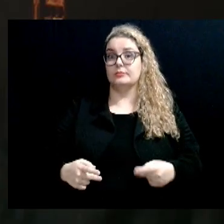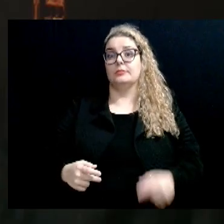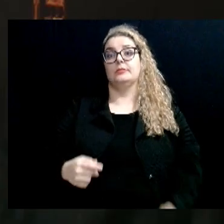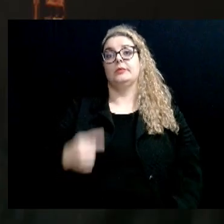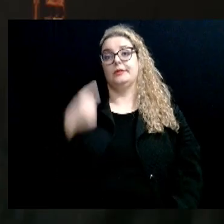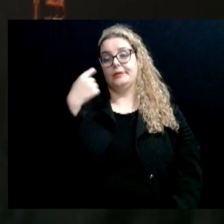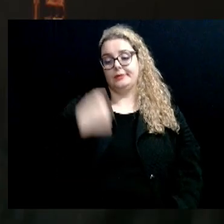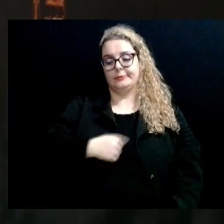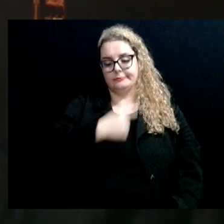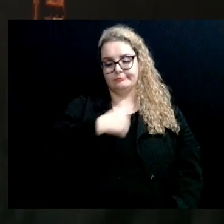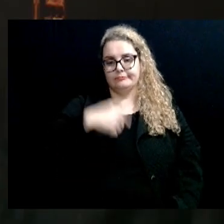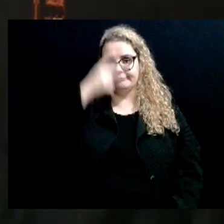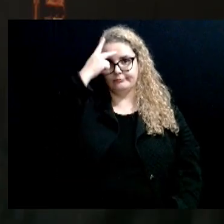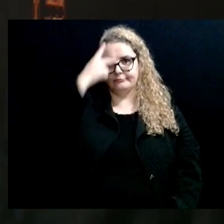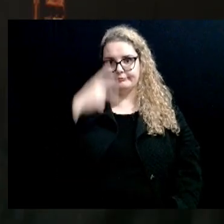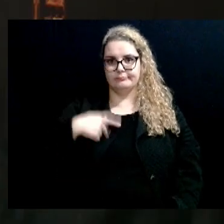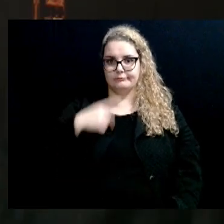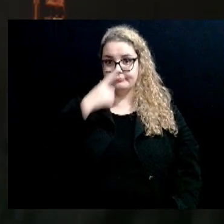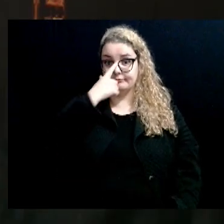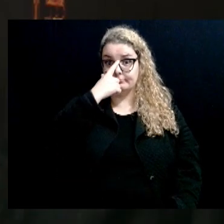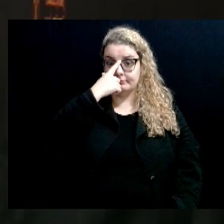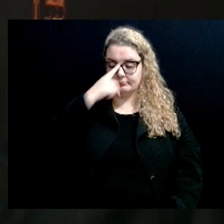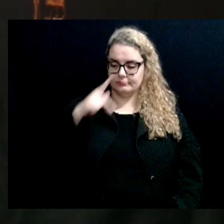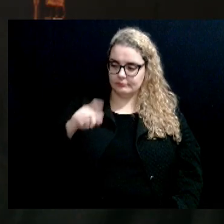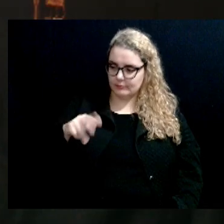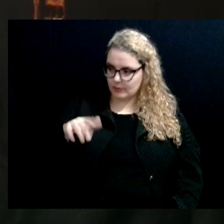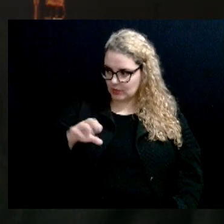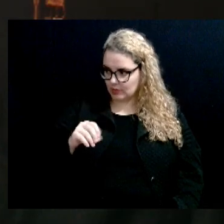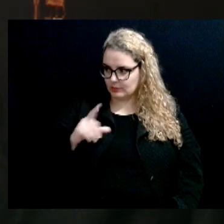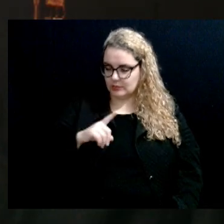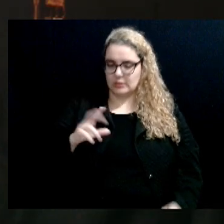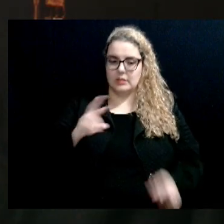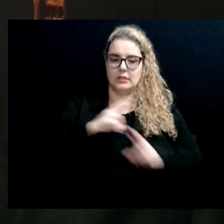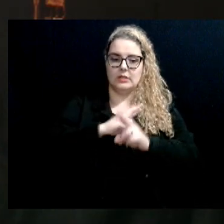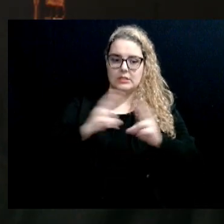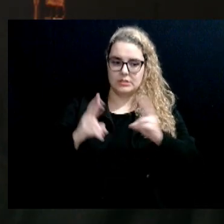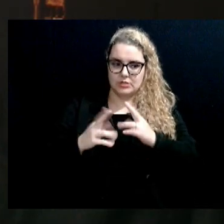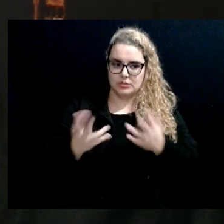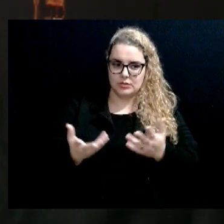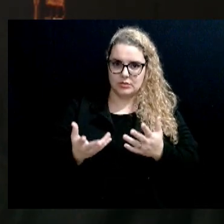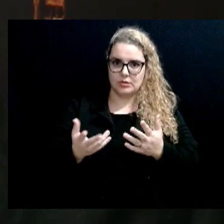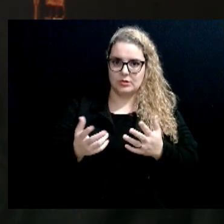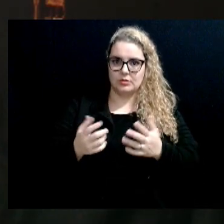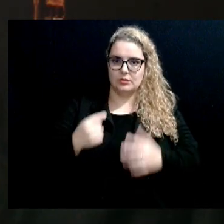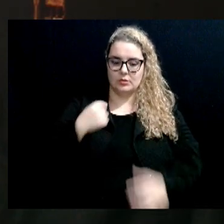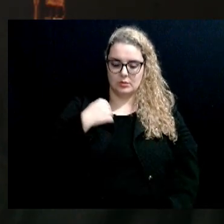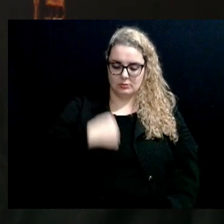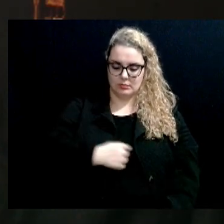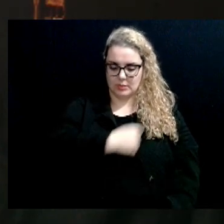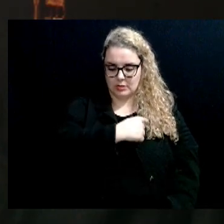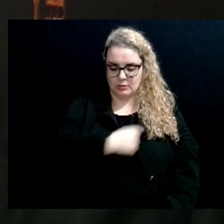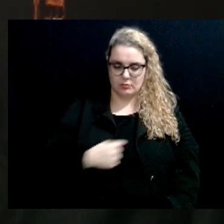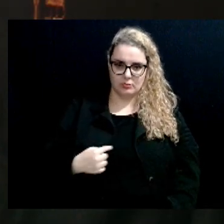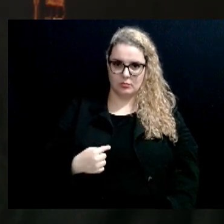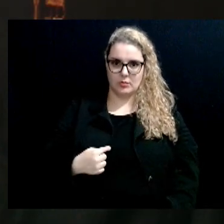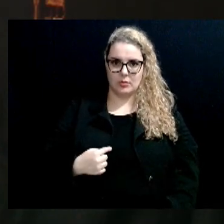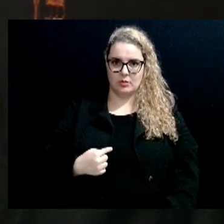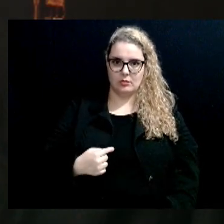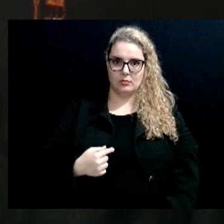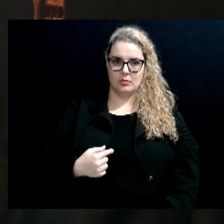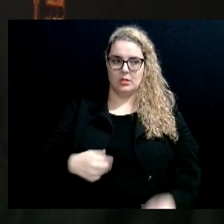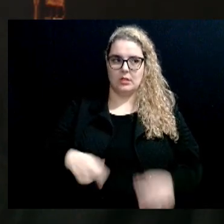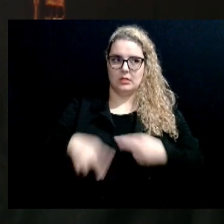lá. Paulo, existe essa relação entre autoanulação e baixa